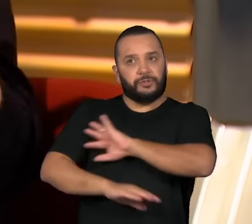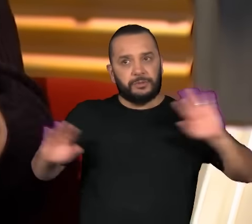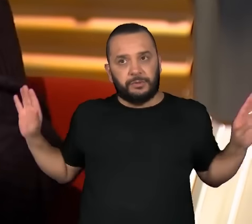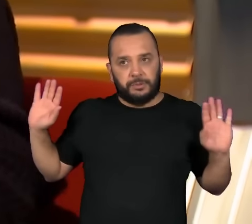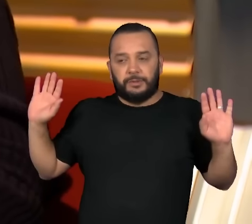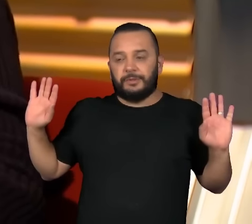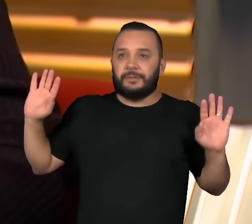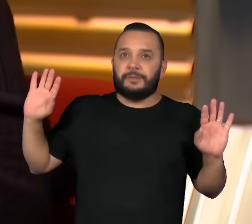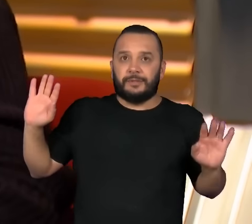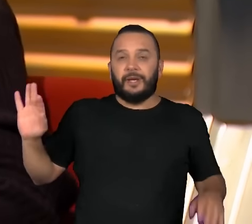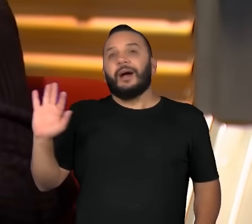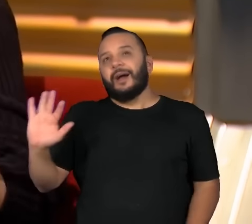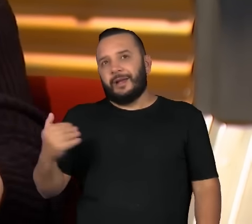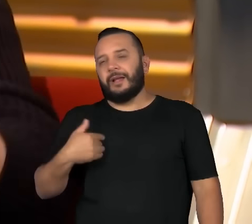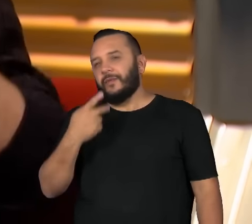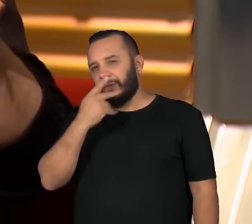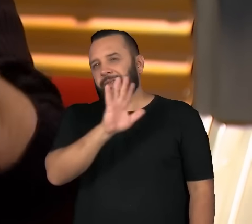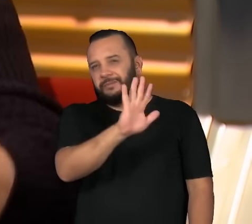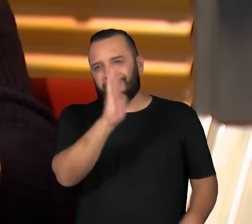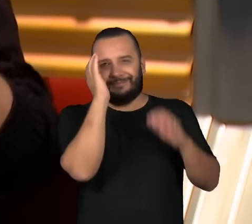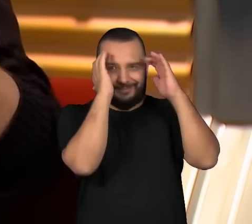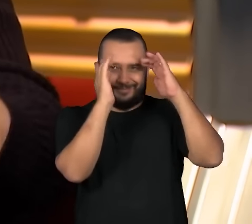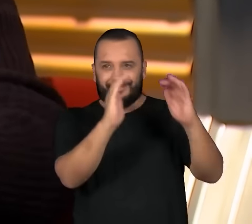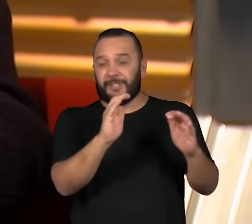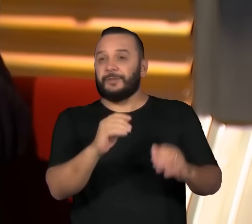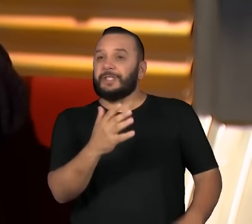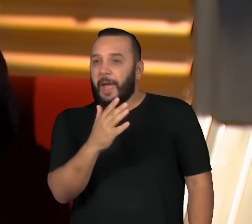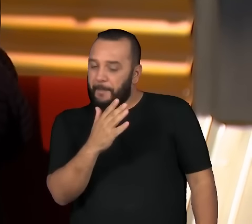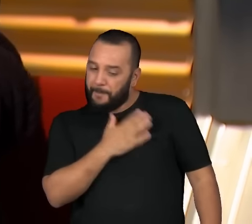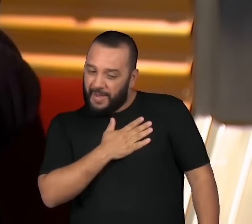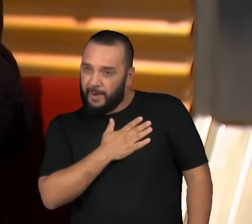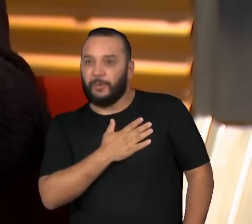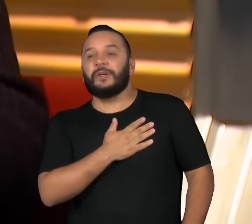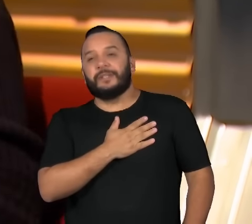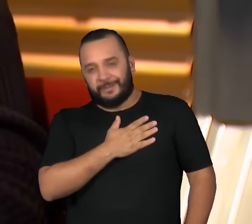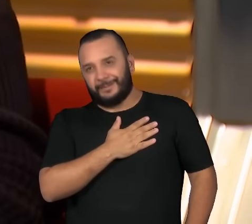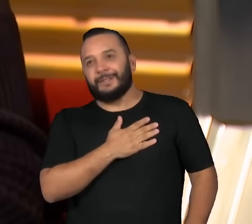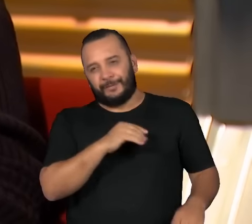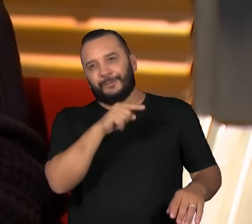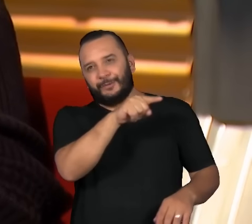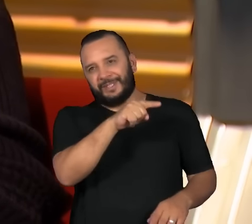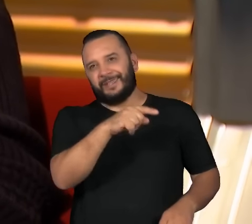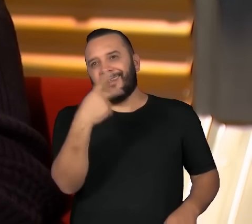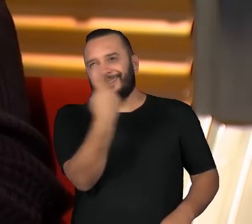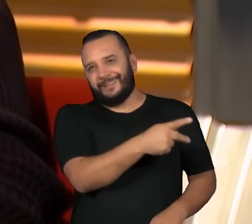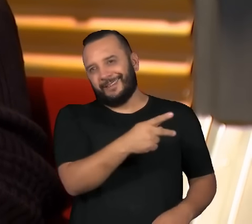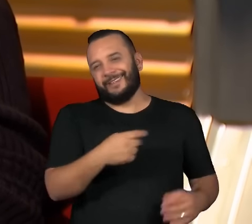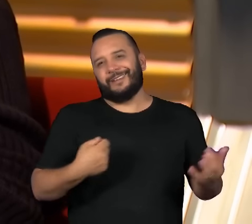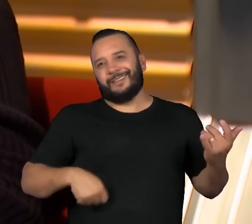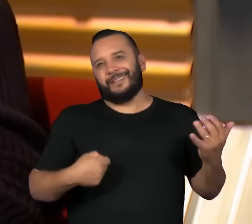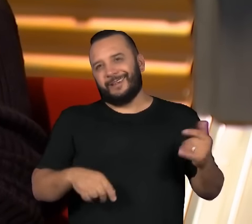Então ela sempre falava, né, tipo, não, você é meu e da guitarra, eu e da guitarra, eu e da guitarra. Ela nunca esquecia da guitarra.